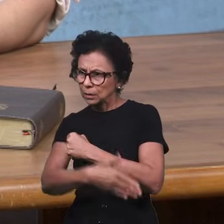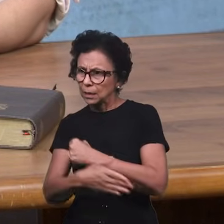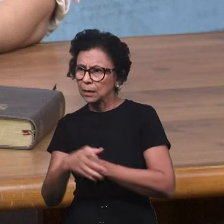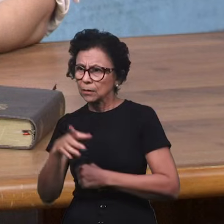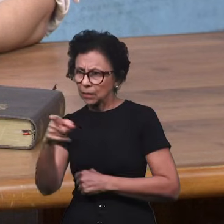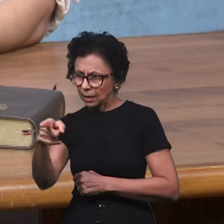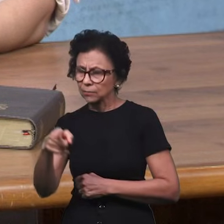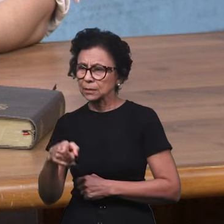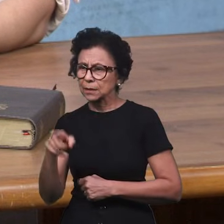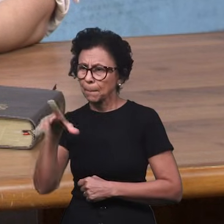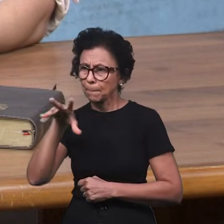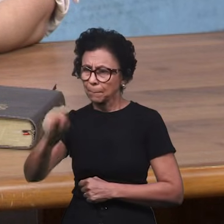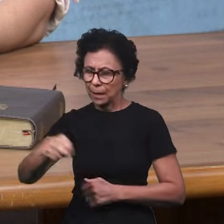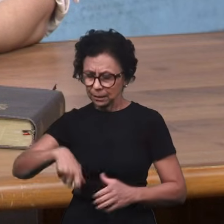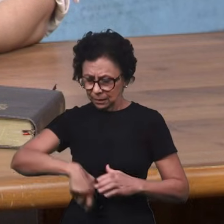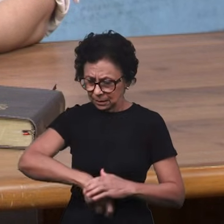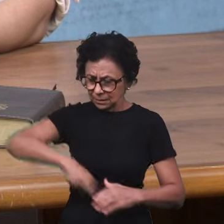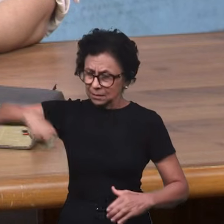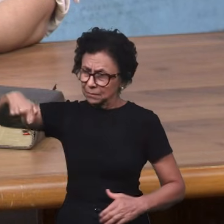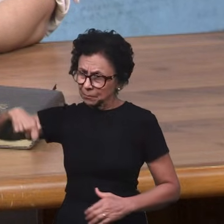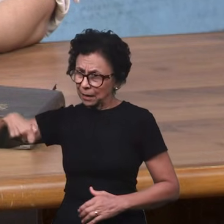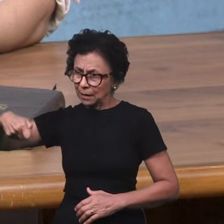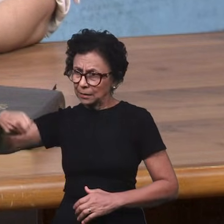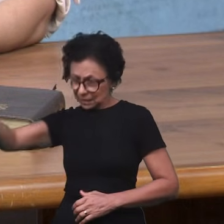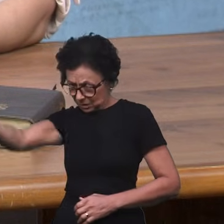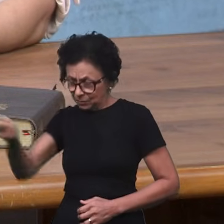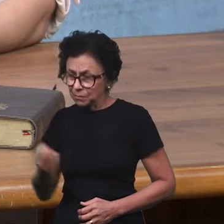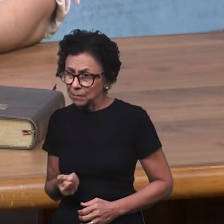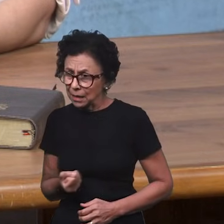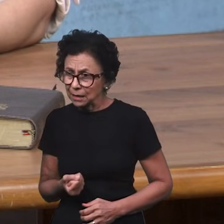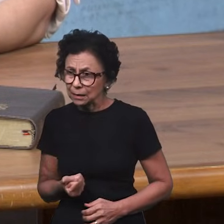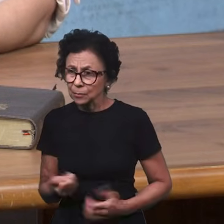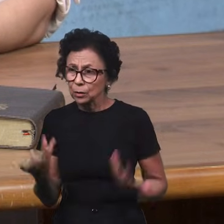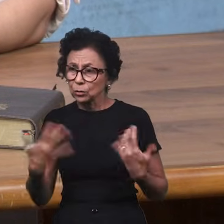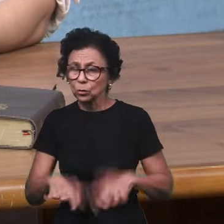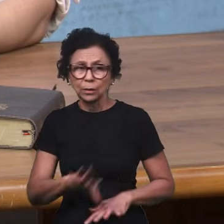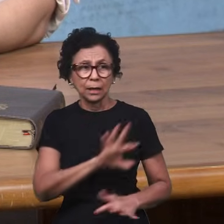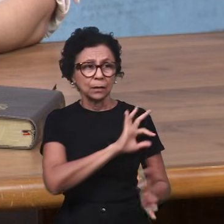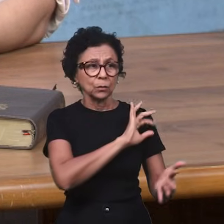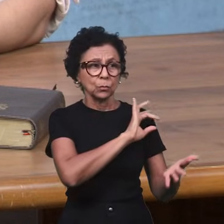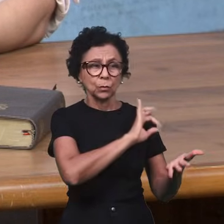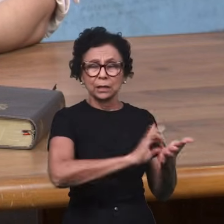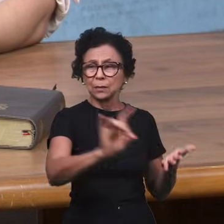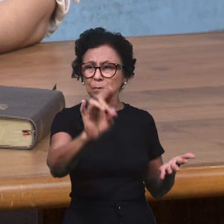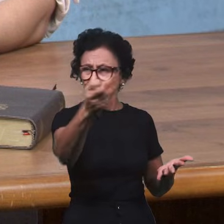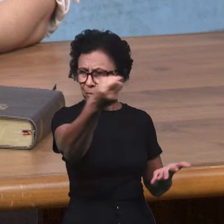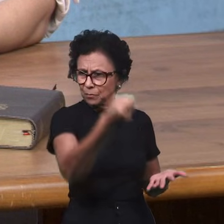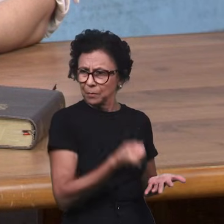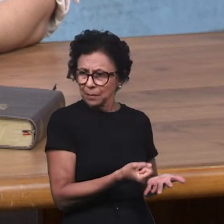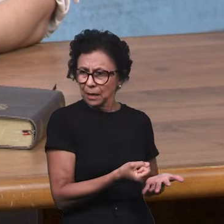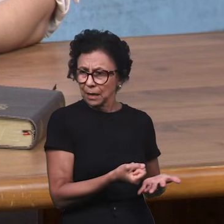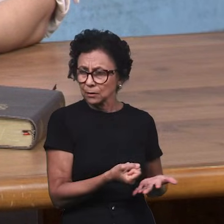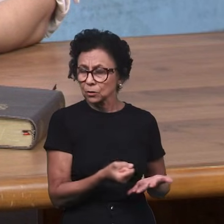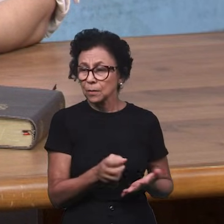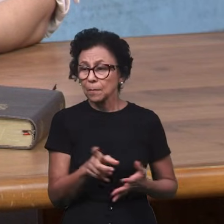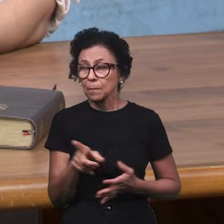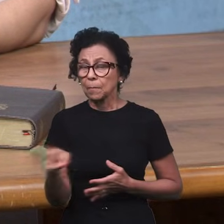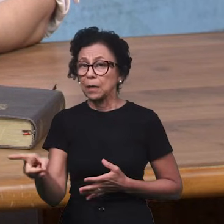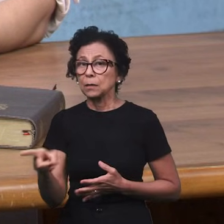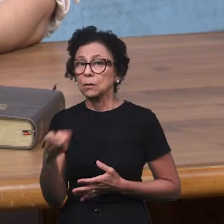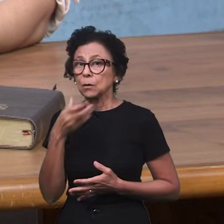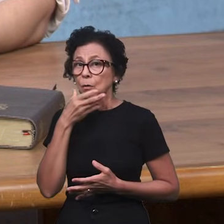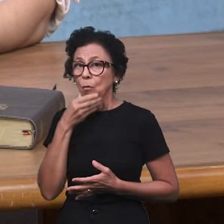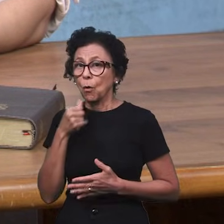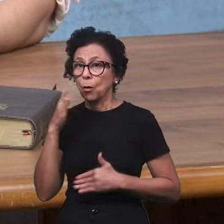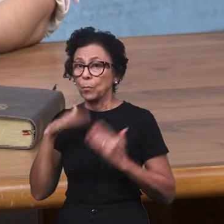venham estes incircuncisos e escarneçam de mim. Porém o seu escudeiro não quis, porque